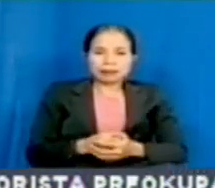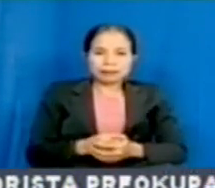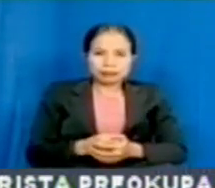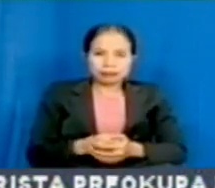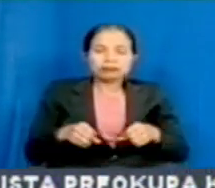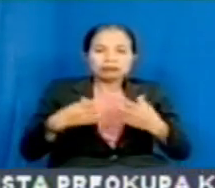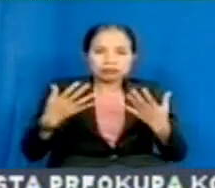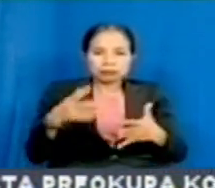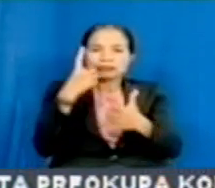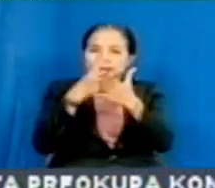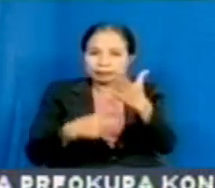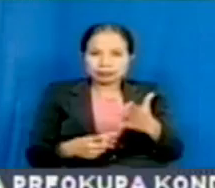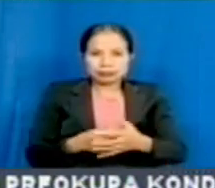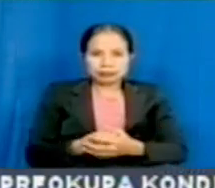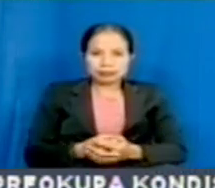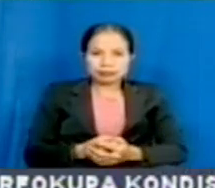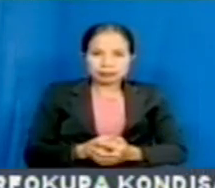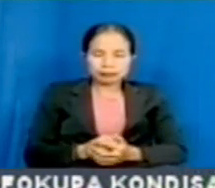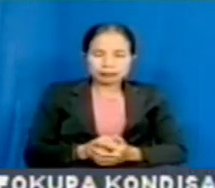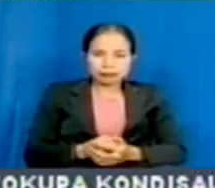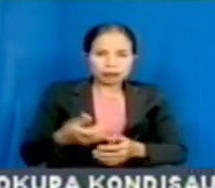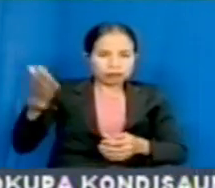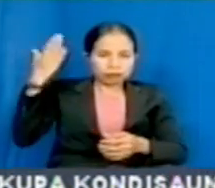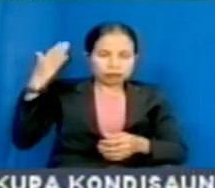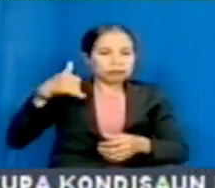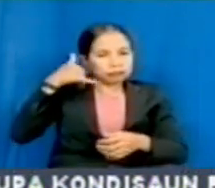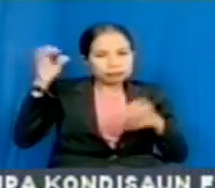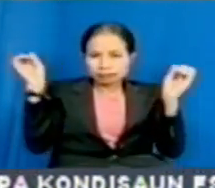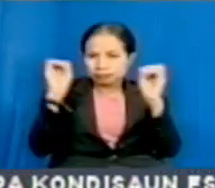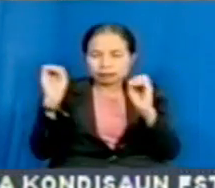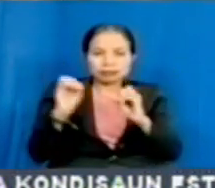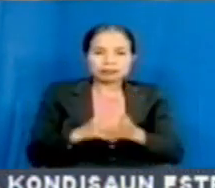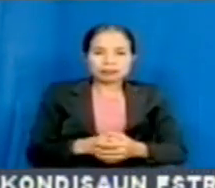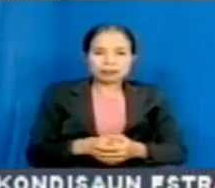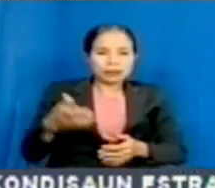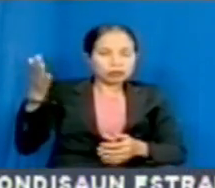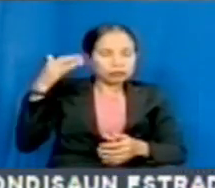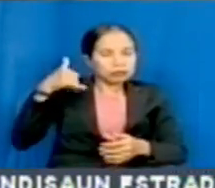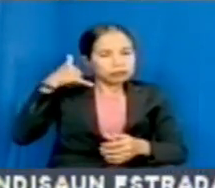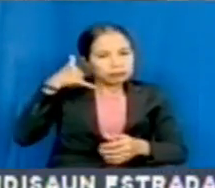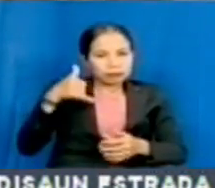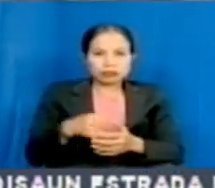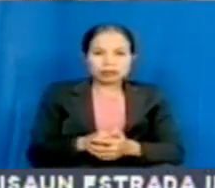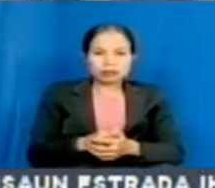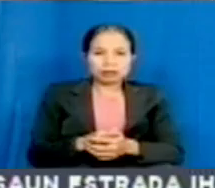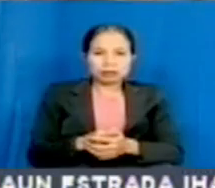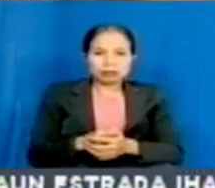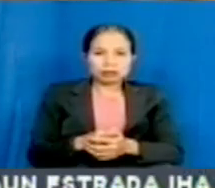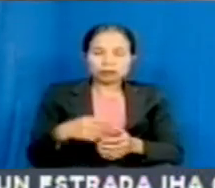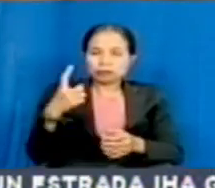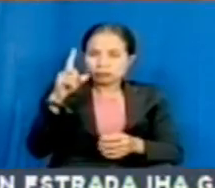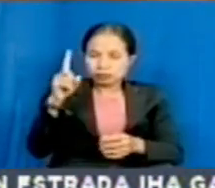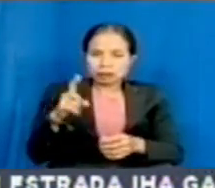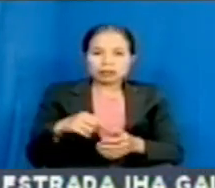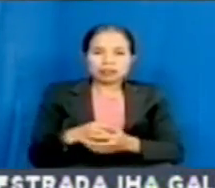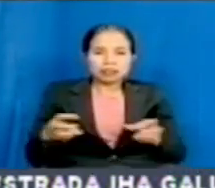isa isa ulok ni telefone lai ha ulok ni telefone umu mi dia dalan dalan ne mai be ema ne